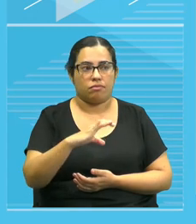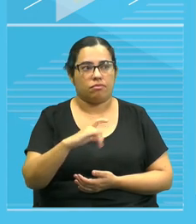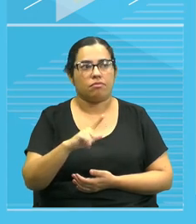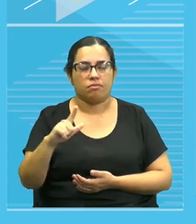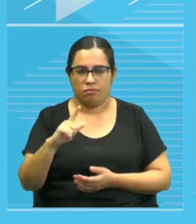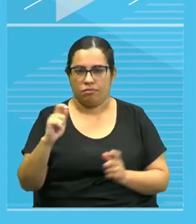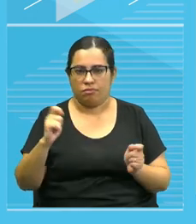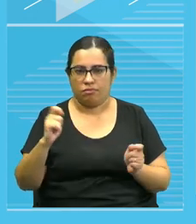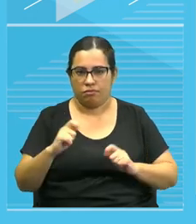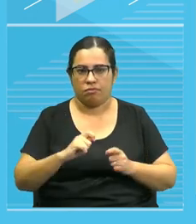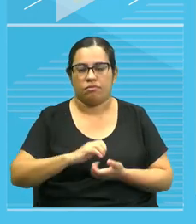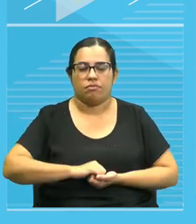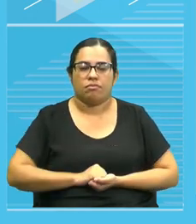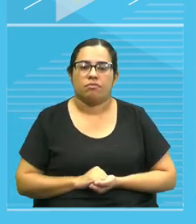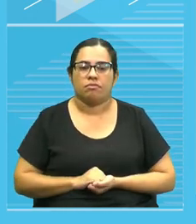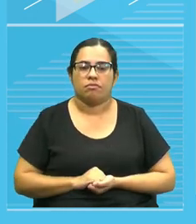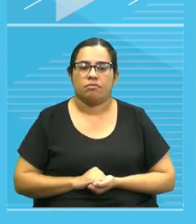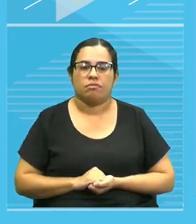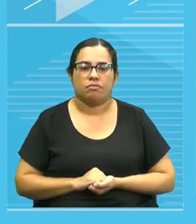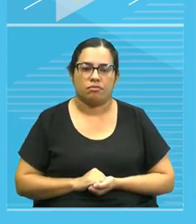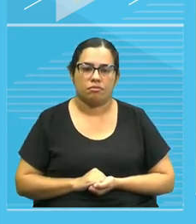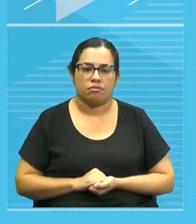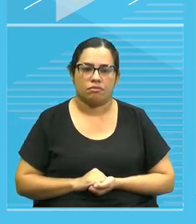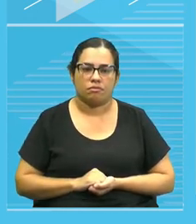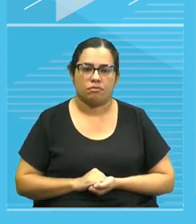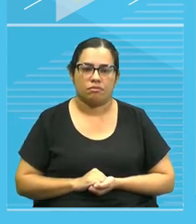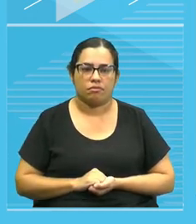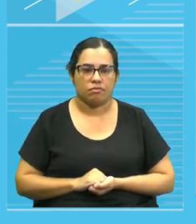quebrar essa ligação do cloro aqui ó gasta